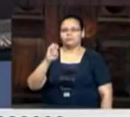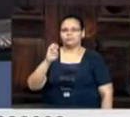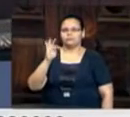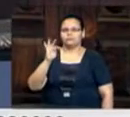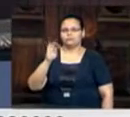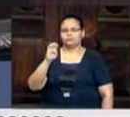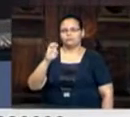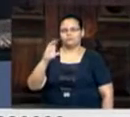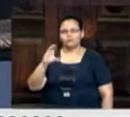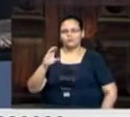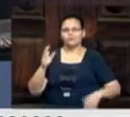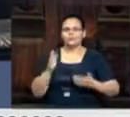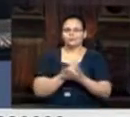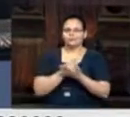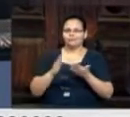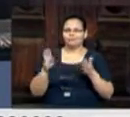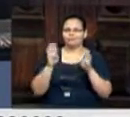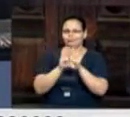Algumas unidades